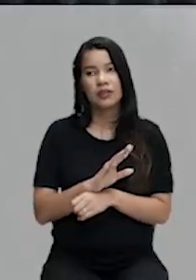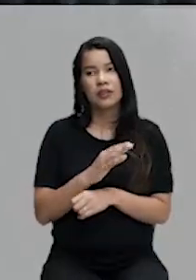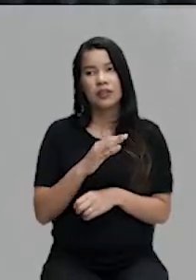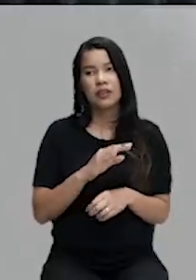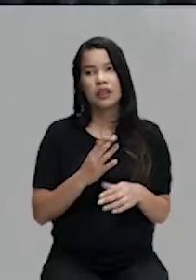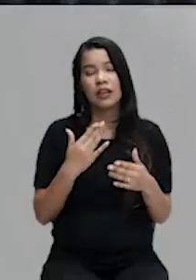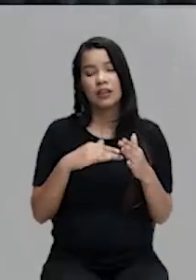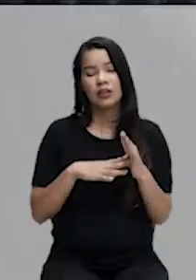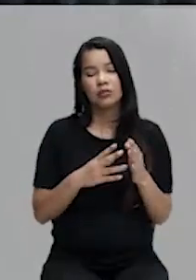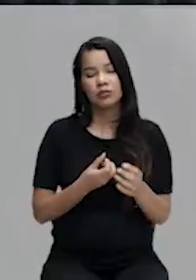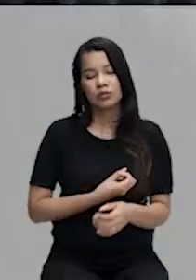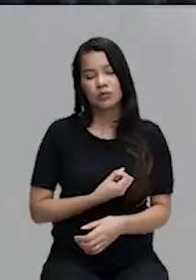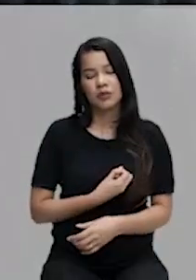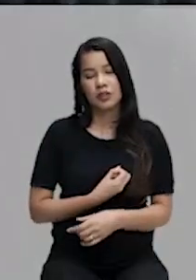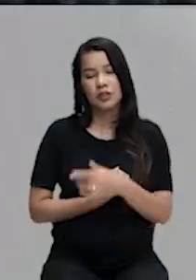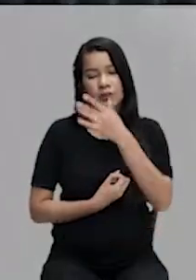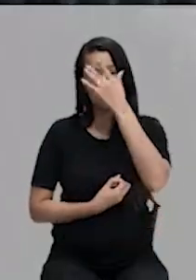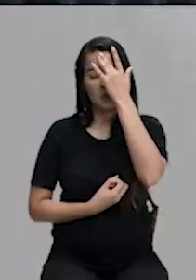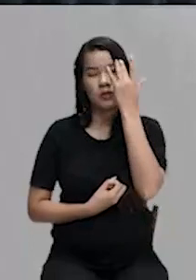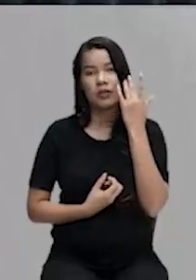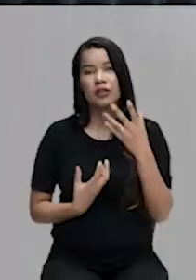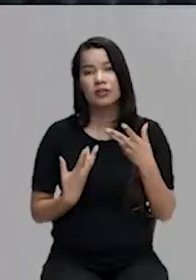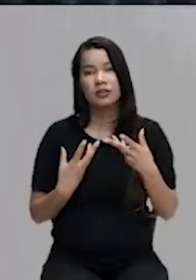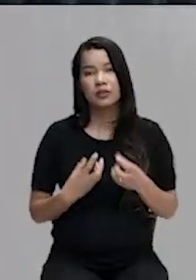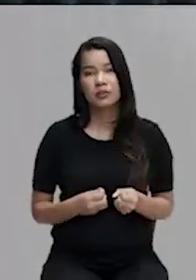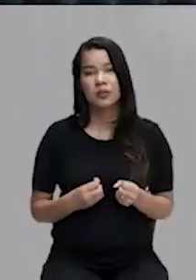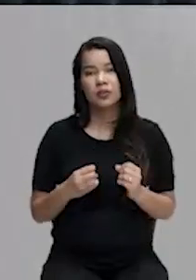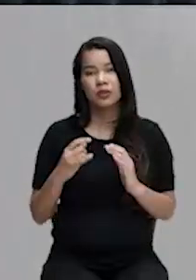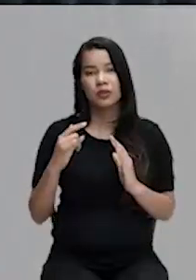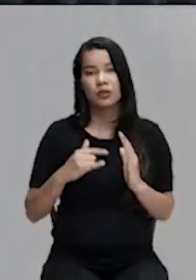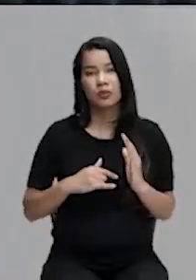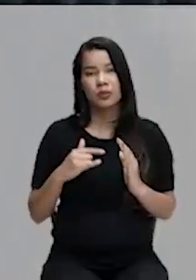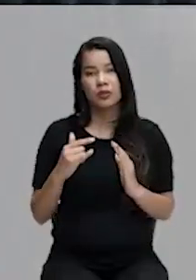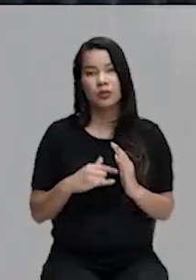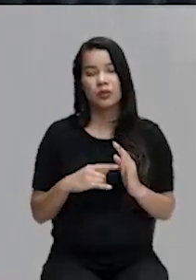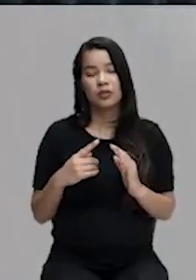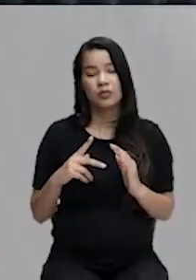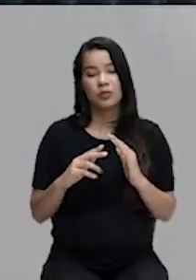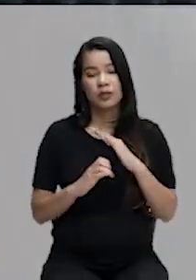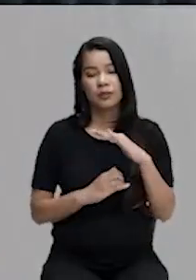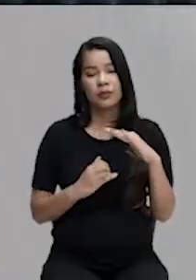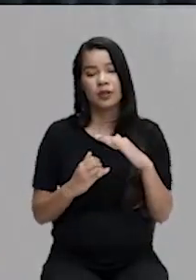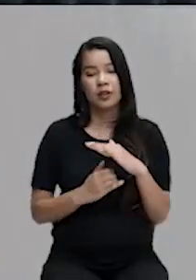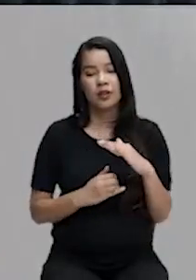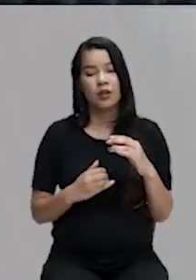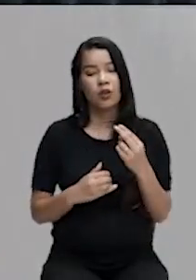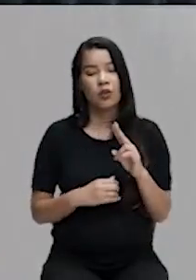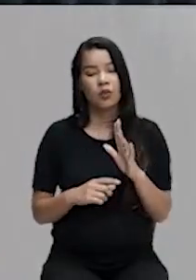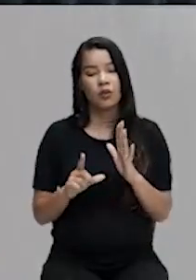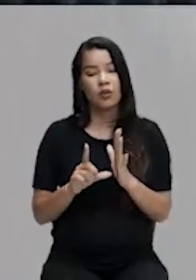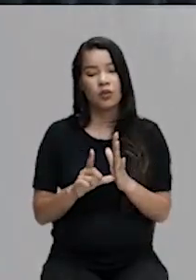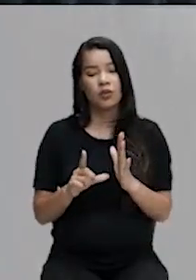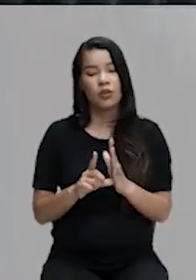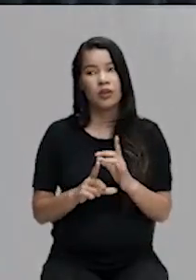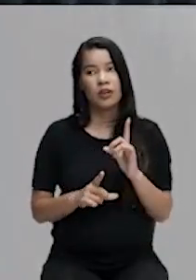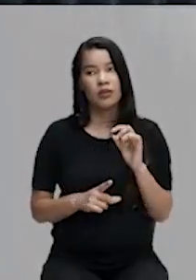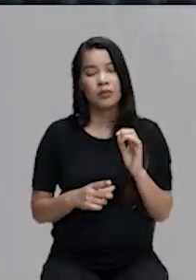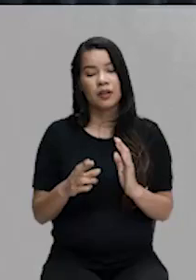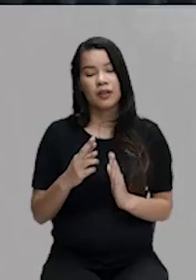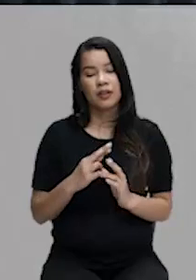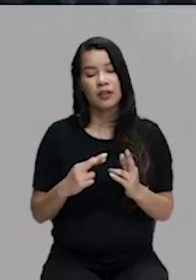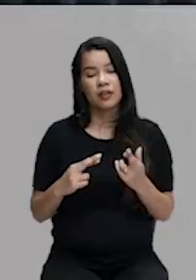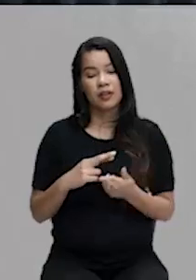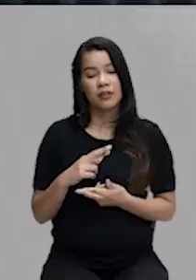número respectivo e a pessoa recebia aquele documento na sua empresa, na sua loja. Então, era tido como uma